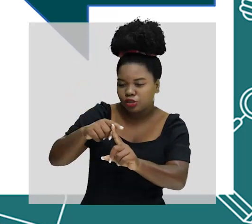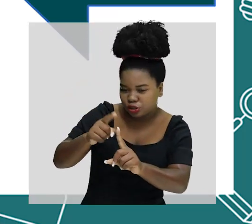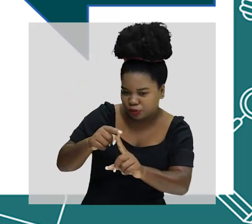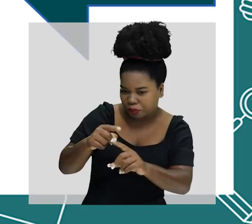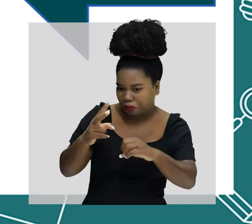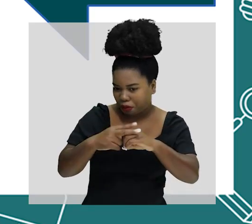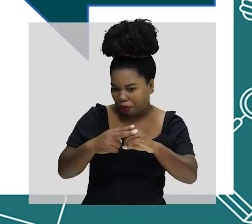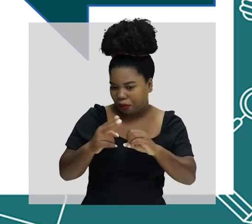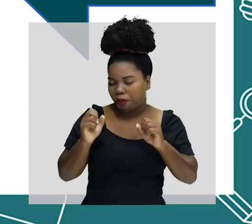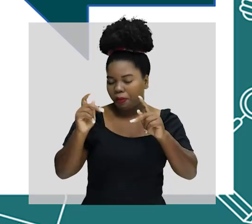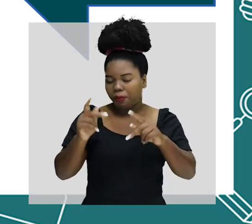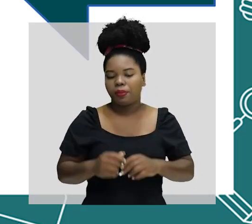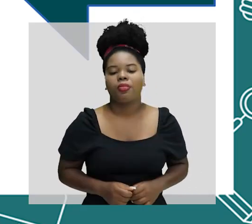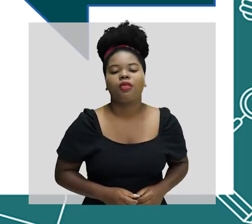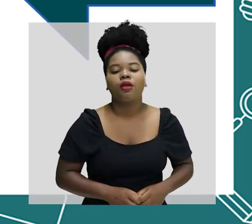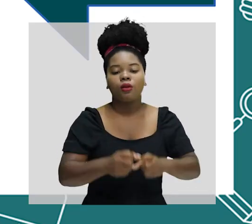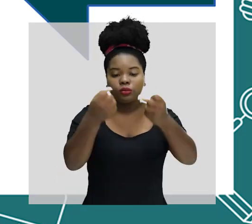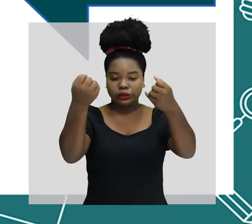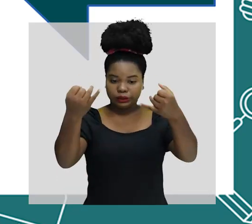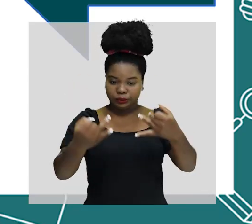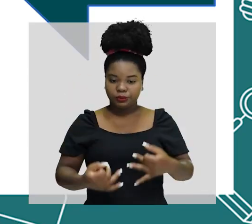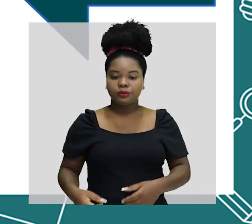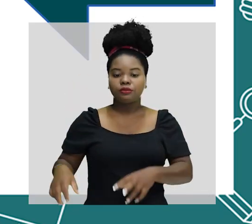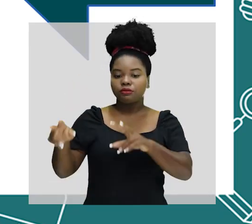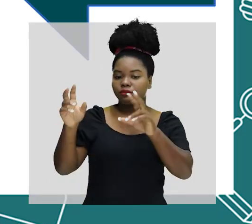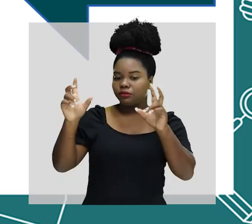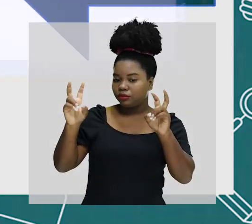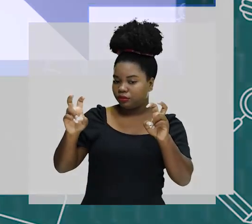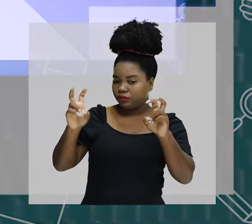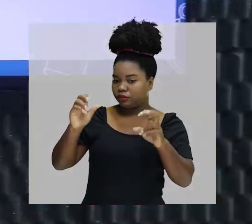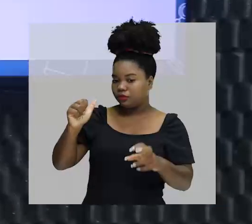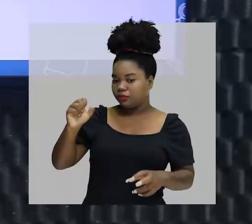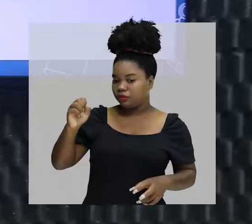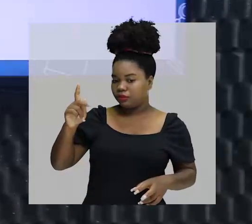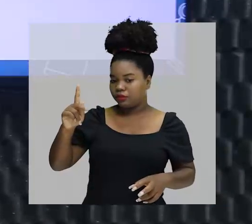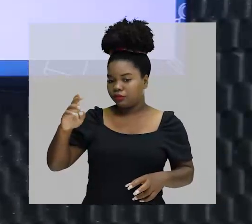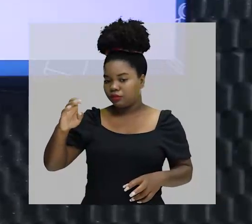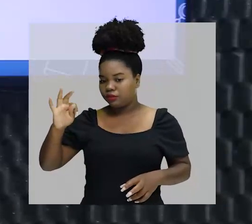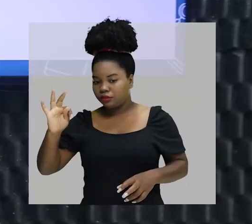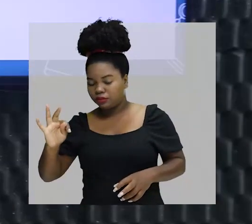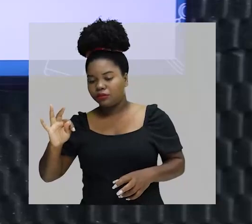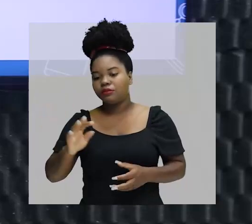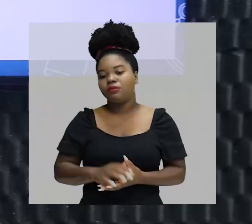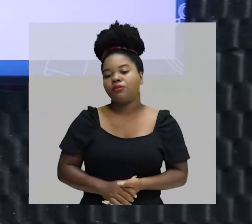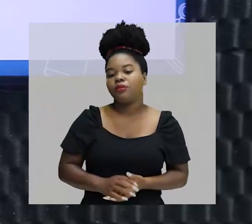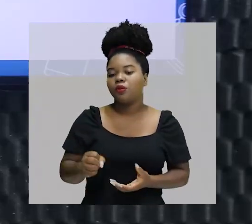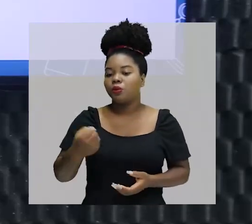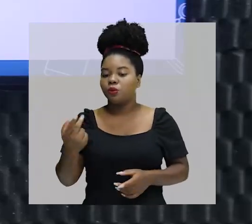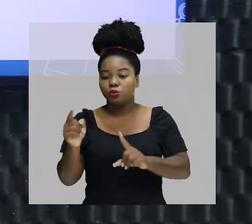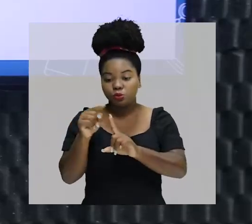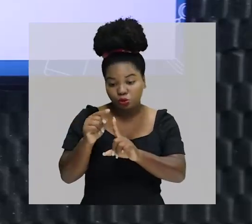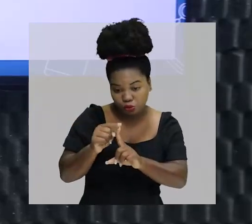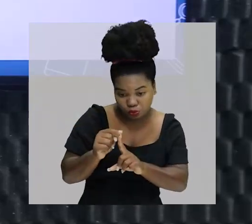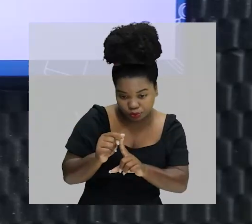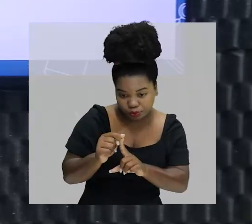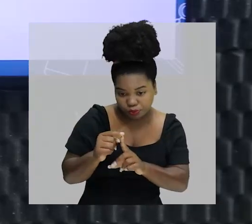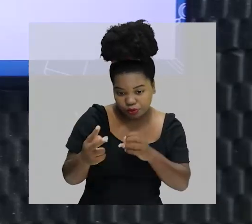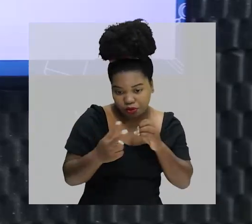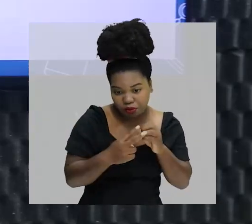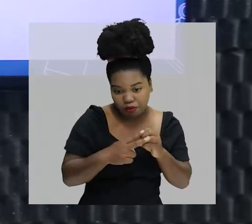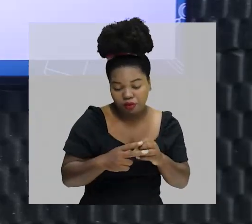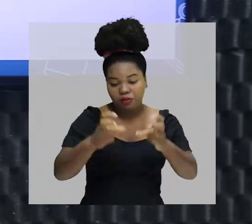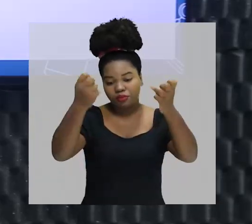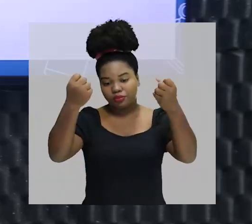nós falamos desse termo, né, the term aspect, esse termo aspecto ou tensão ou forma verbal, nós